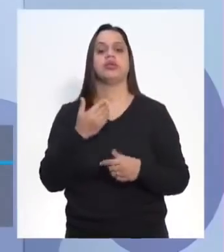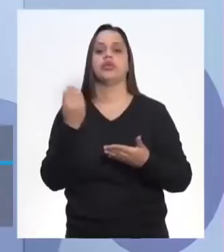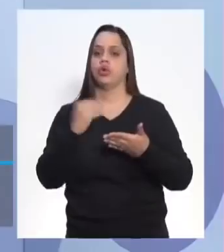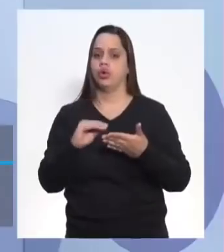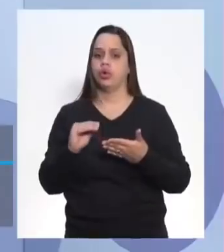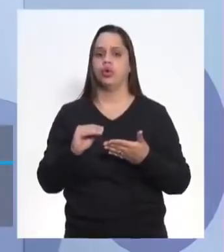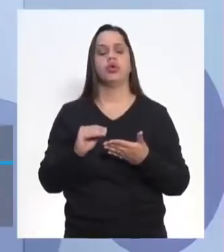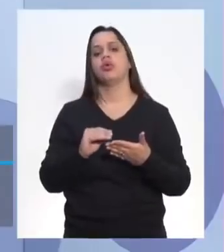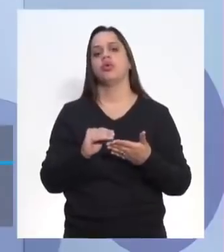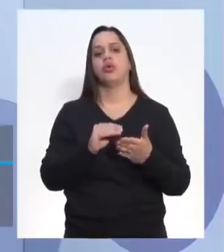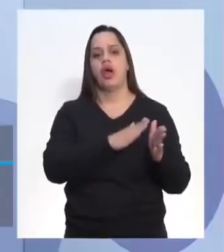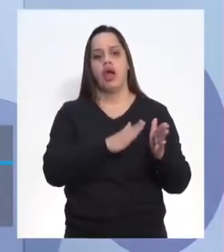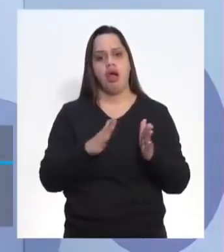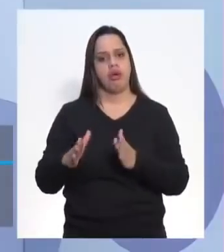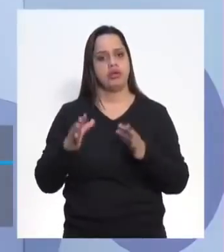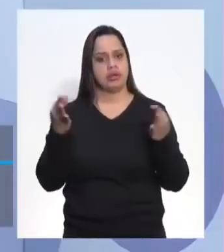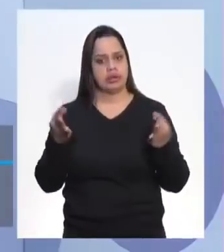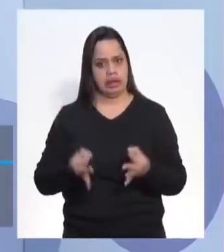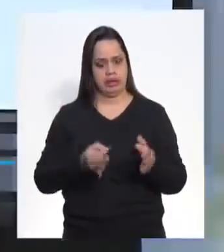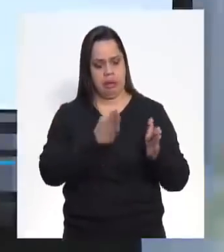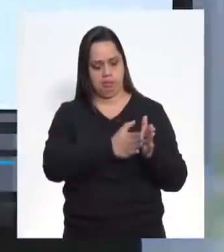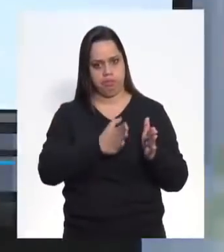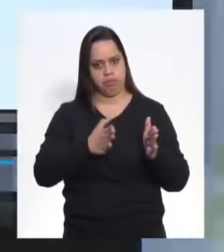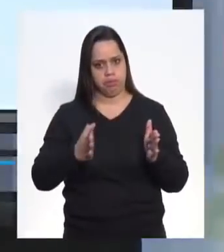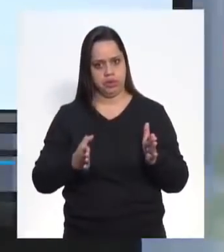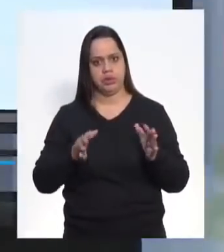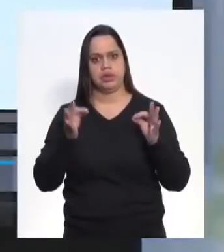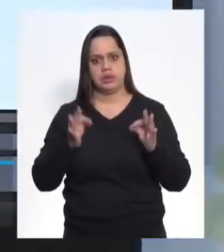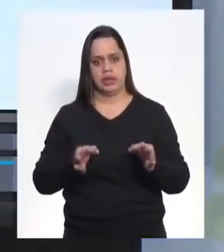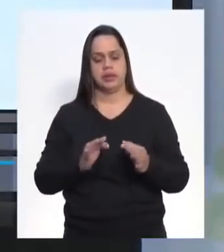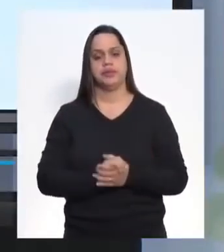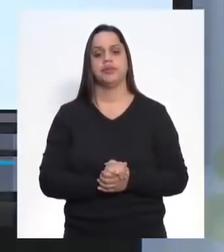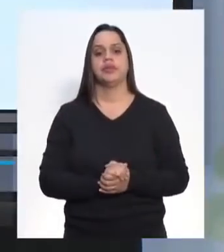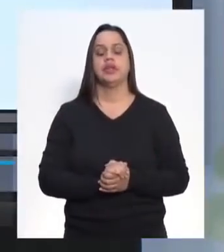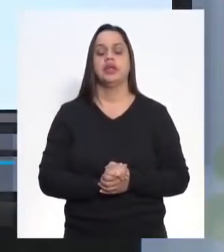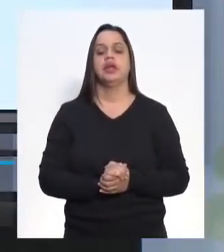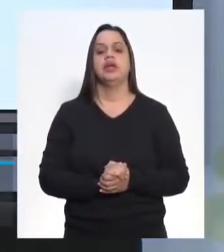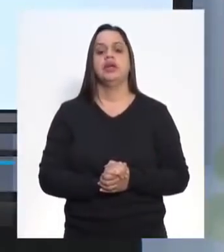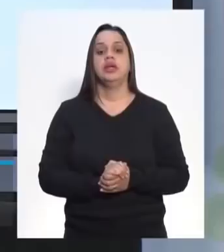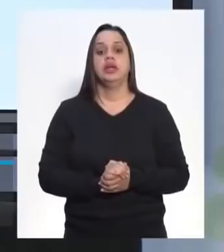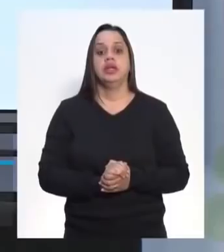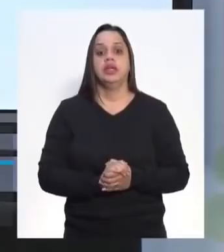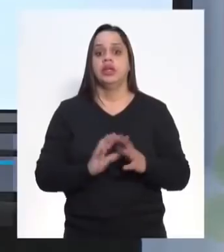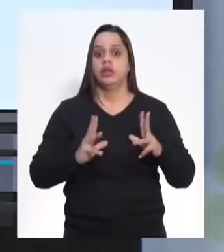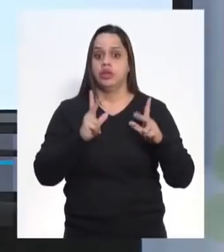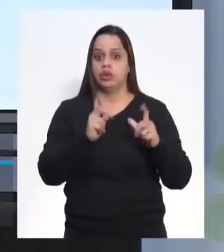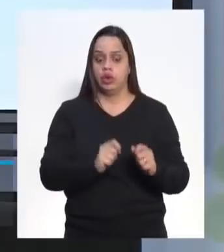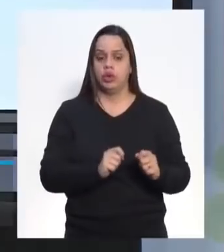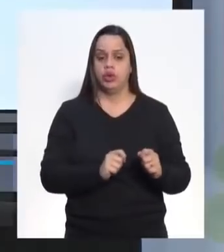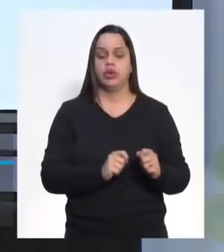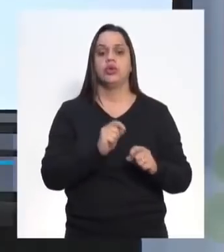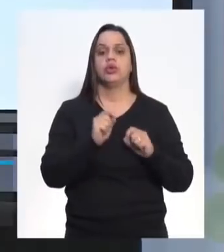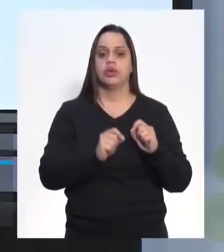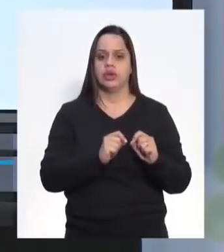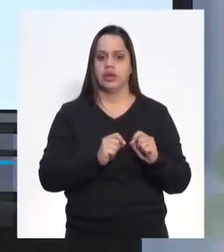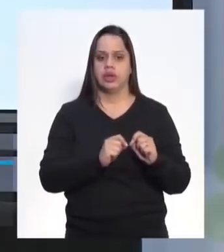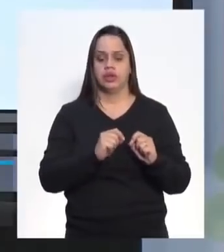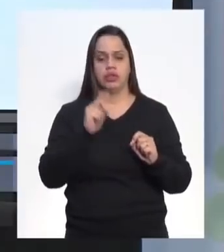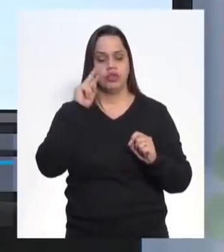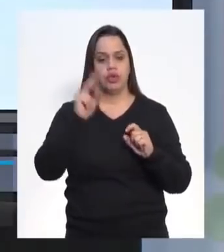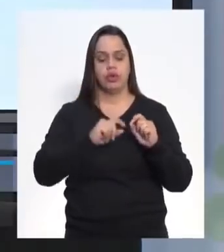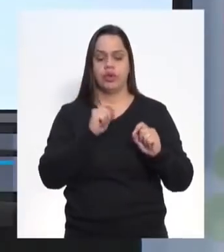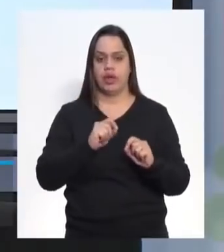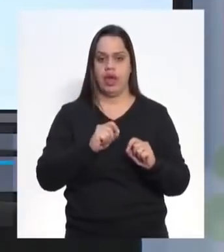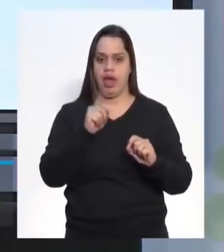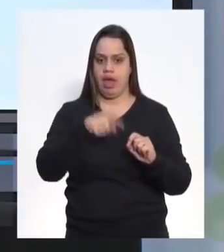ordem crescente bonitinha. Sem problema. Então, essa ordem aí consecutiva, né, que nós estamos observando, é essa ordem crescente aí. Você